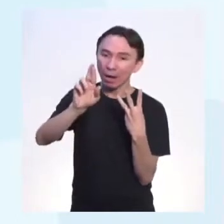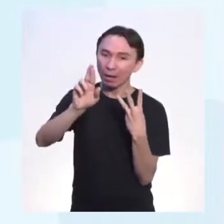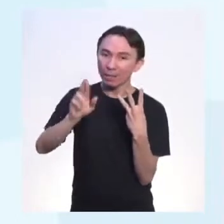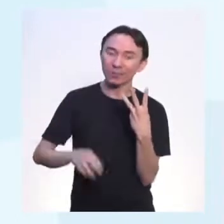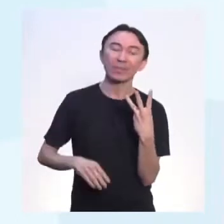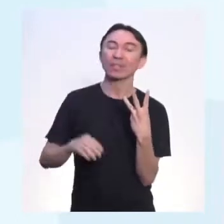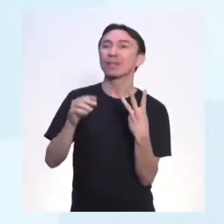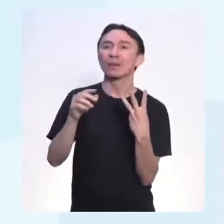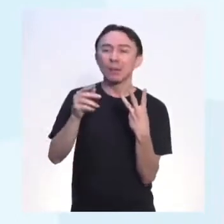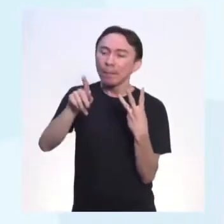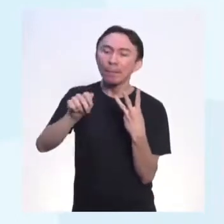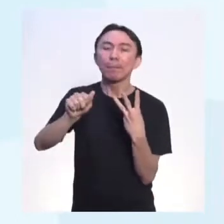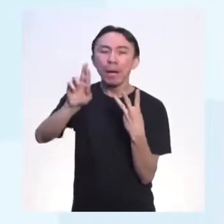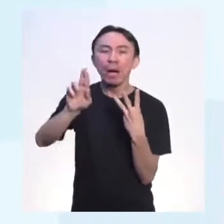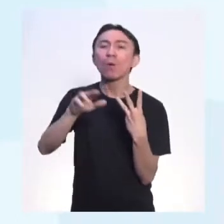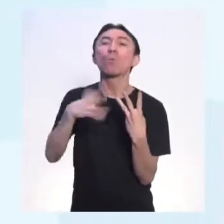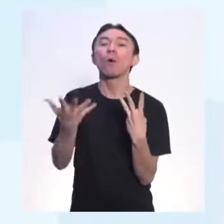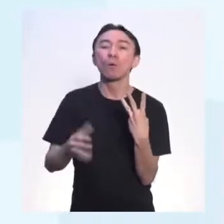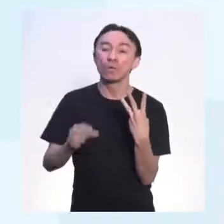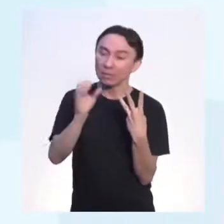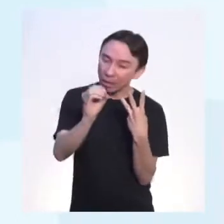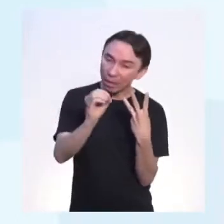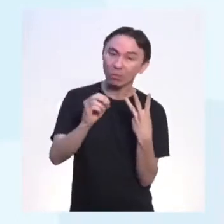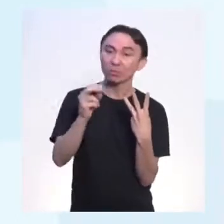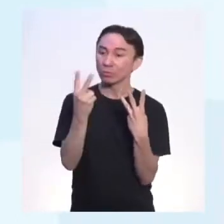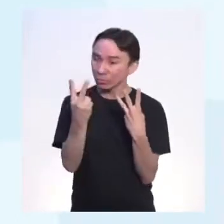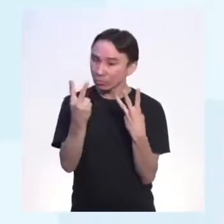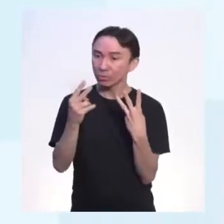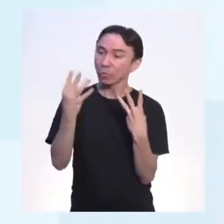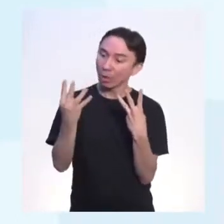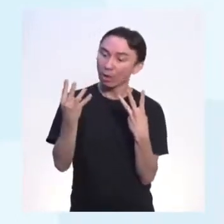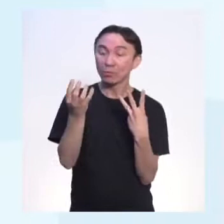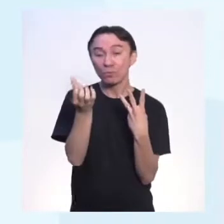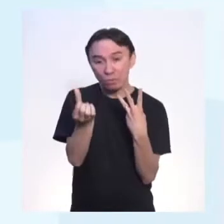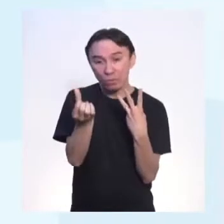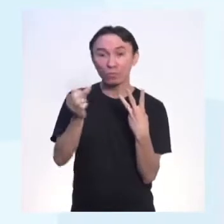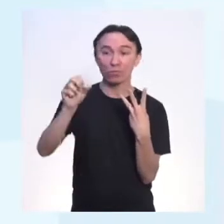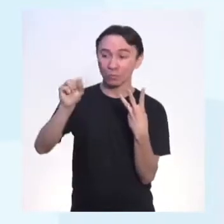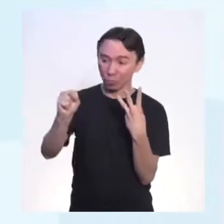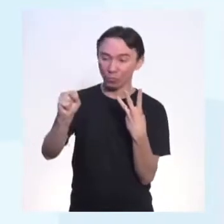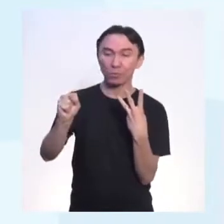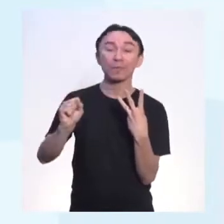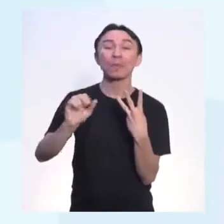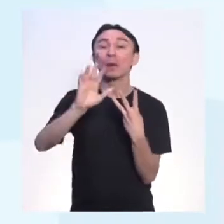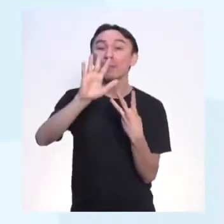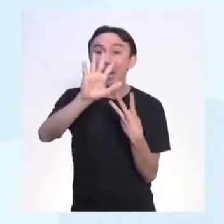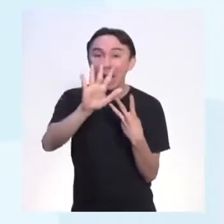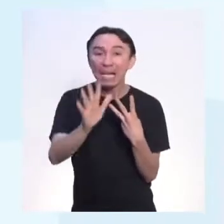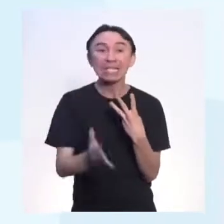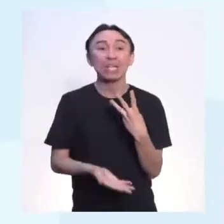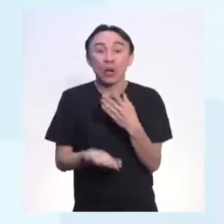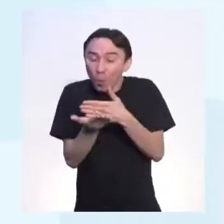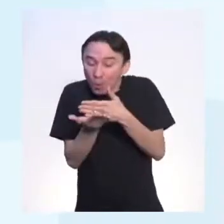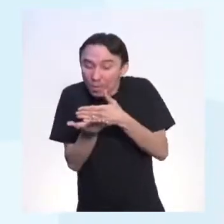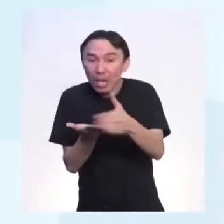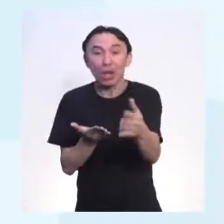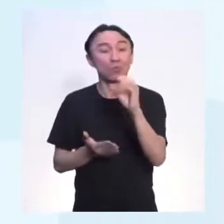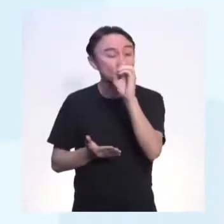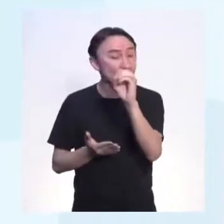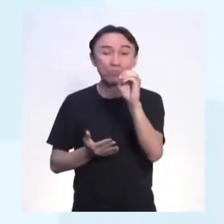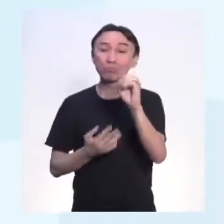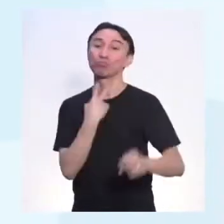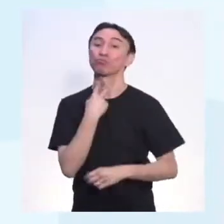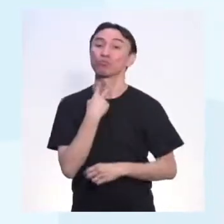2, 4, 6 e 8. Porém, não pode começar com 0, senão ele